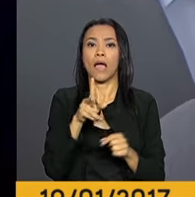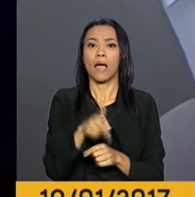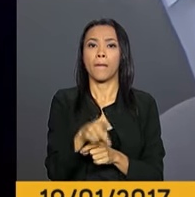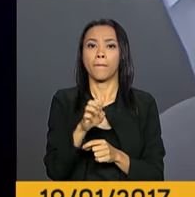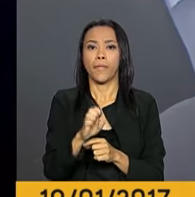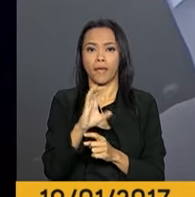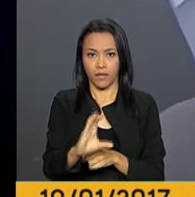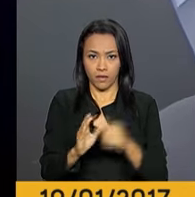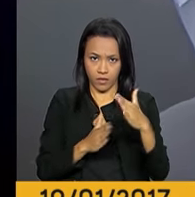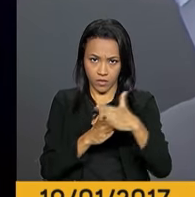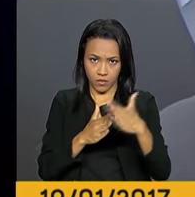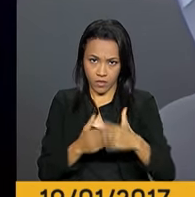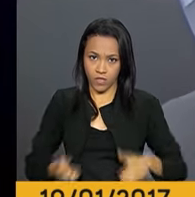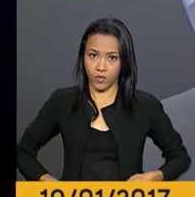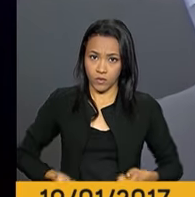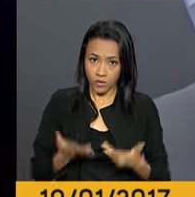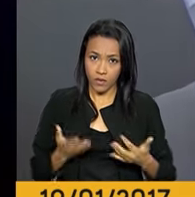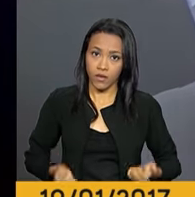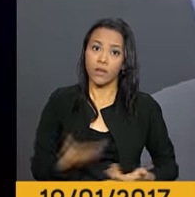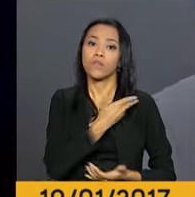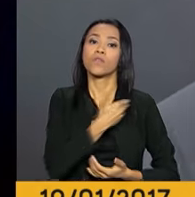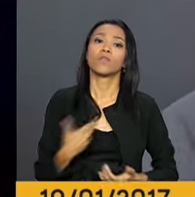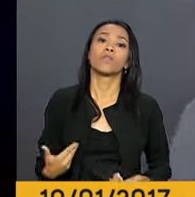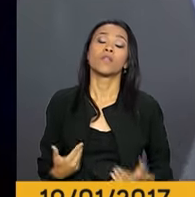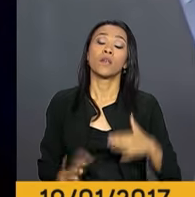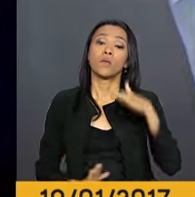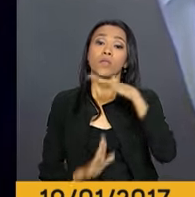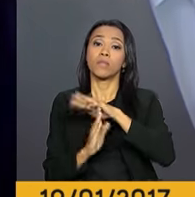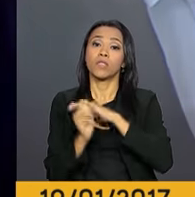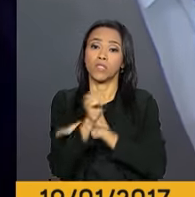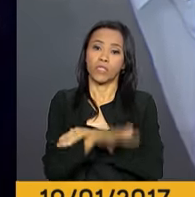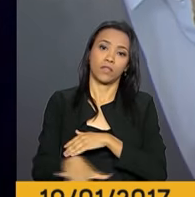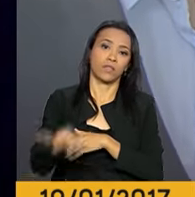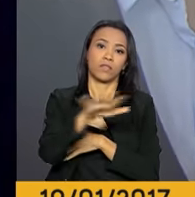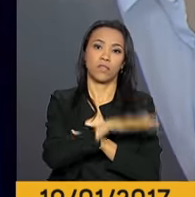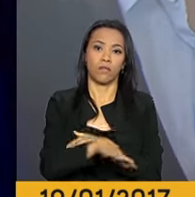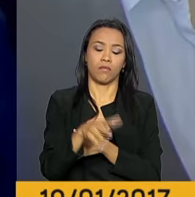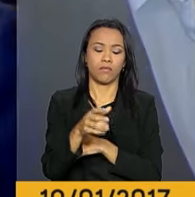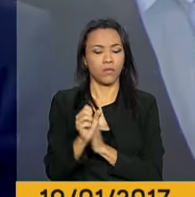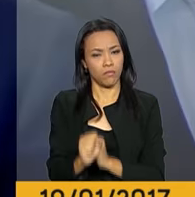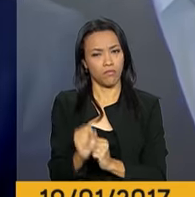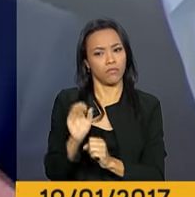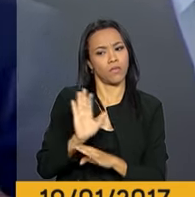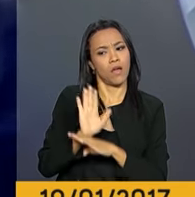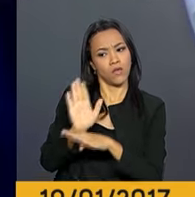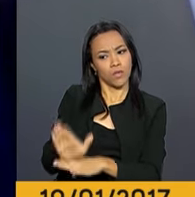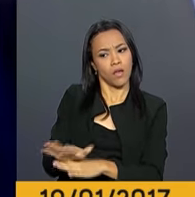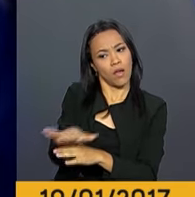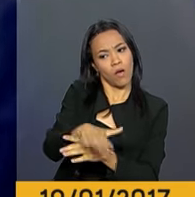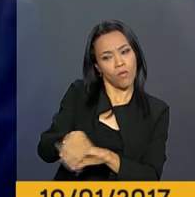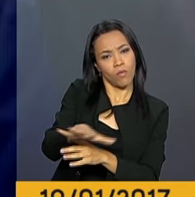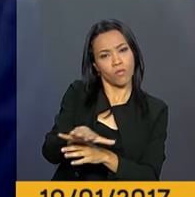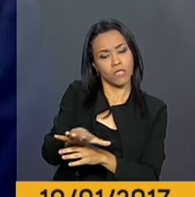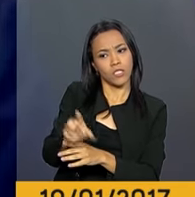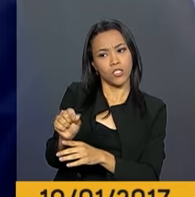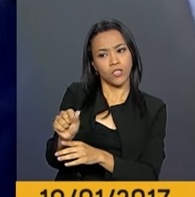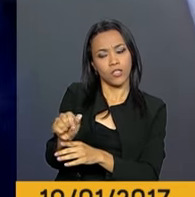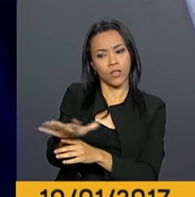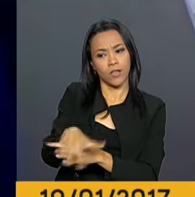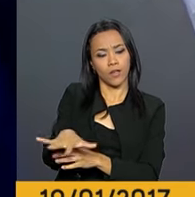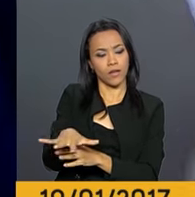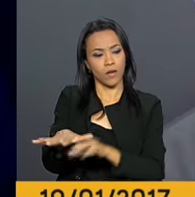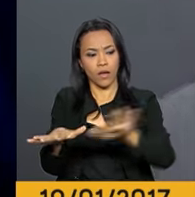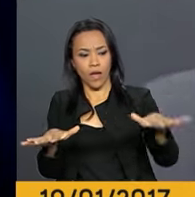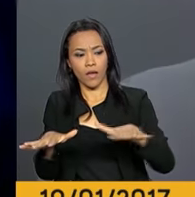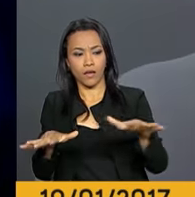gastos é um teto geral, não é? Então você pode prestigiar certos setores tirando verbas de outros setores.